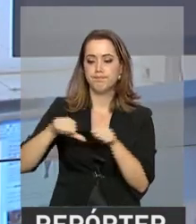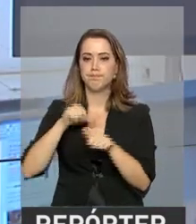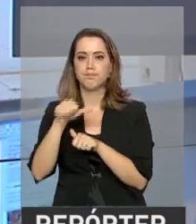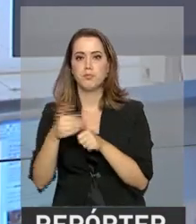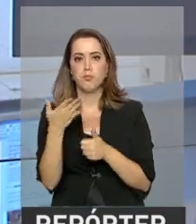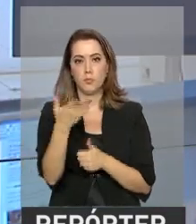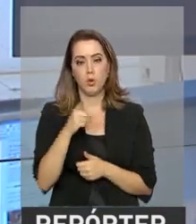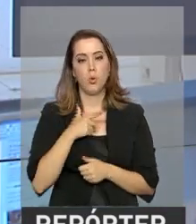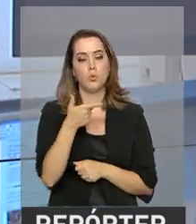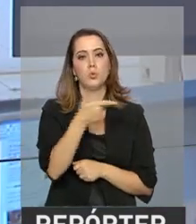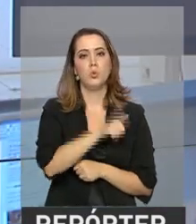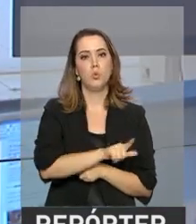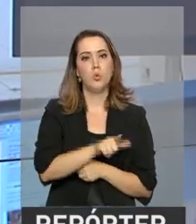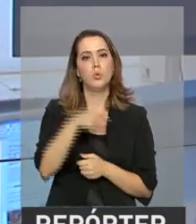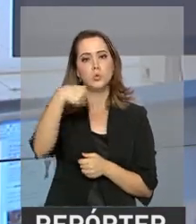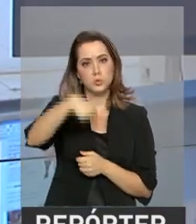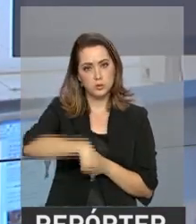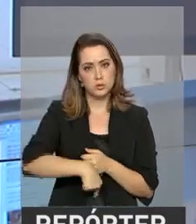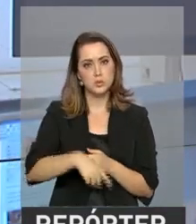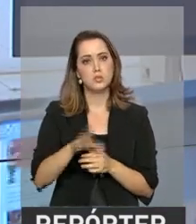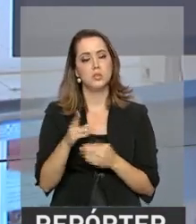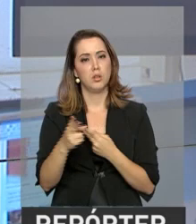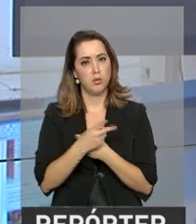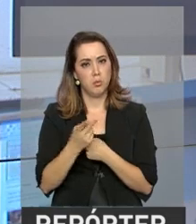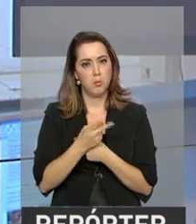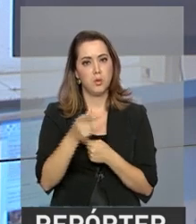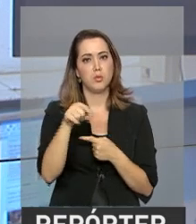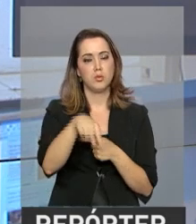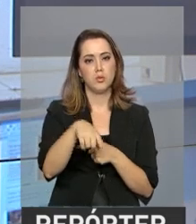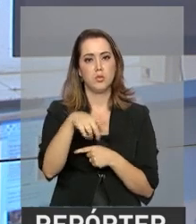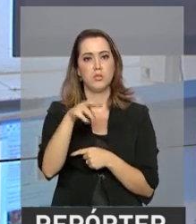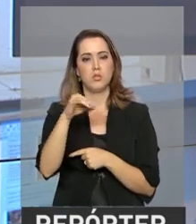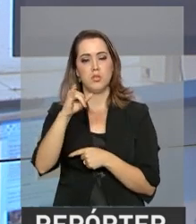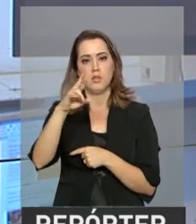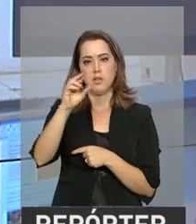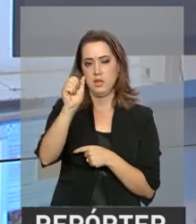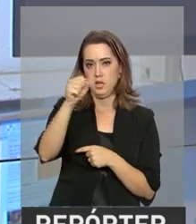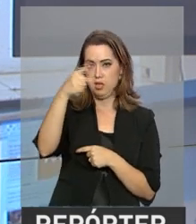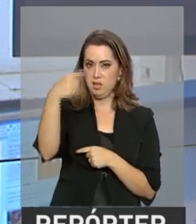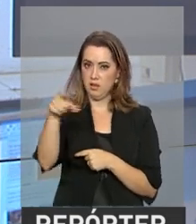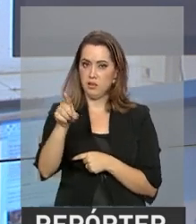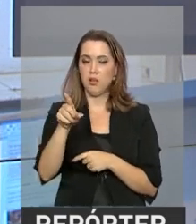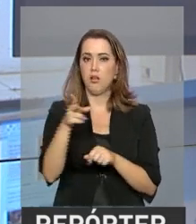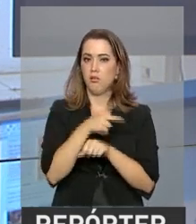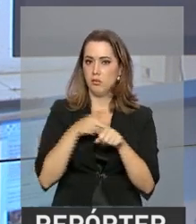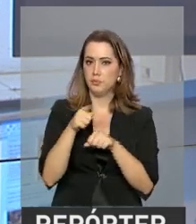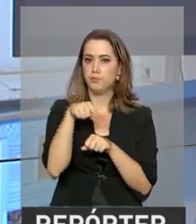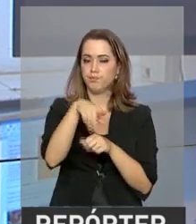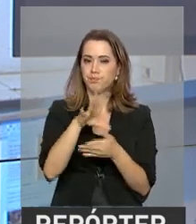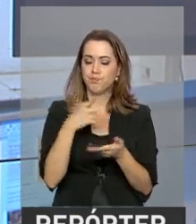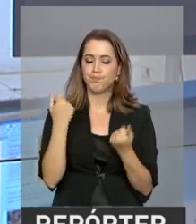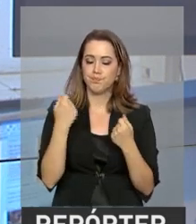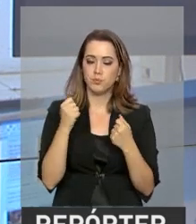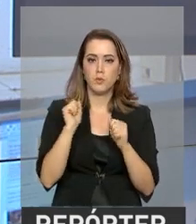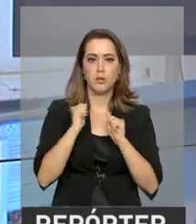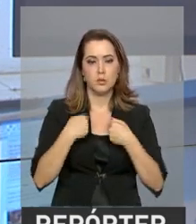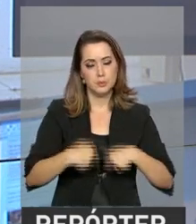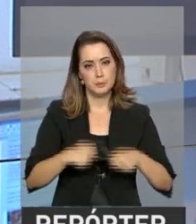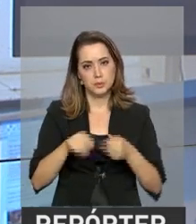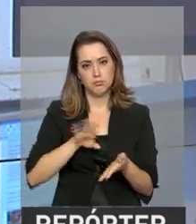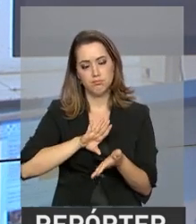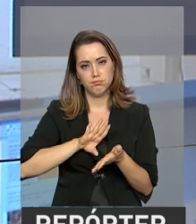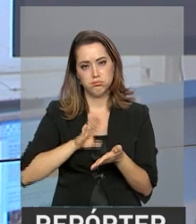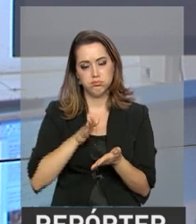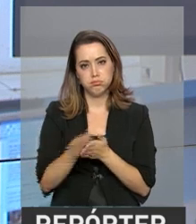Outro refugiado é o iraniano Shahad Nazjapur. Forçados a deixar seus países de origem, eles vão compor a equipe